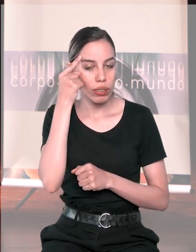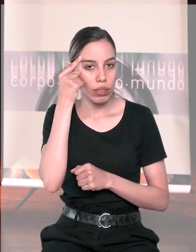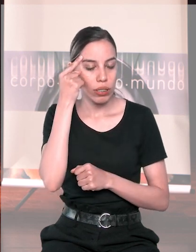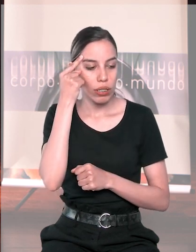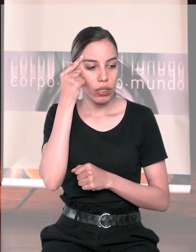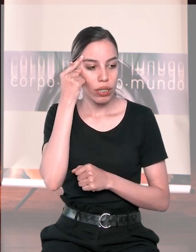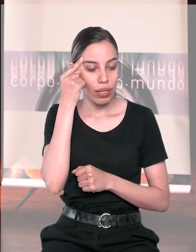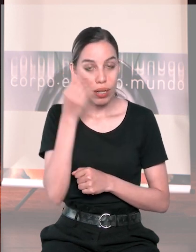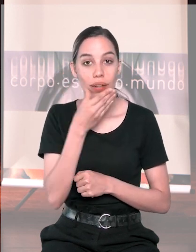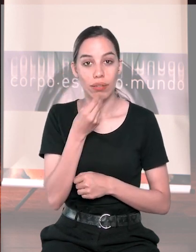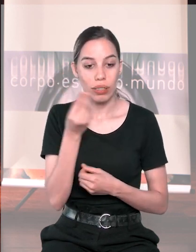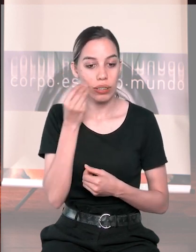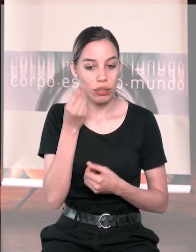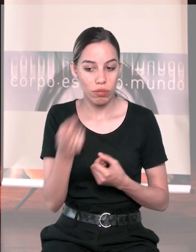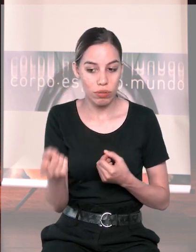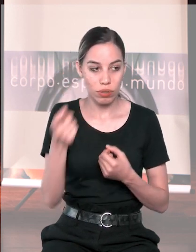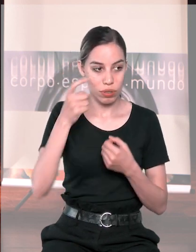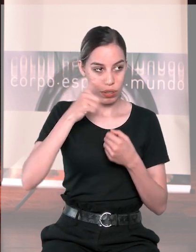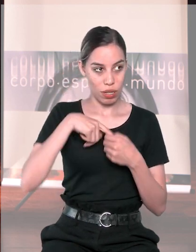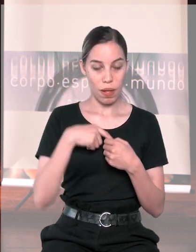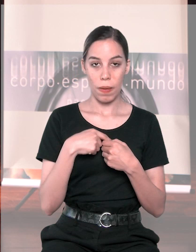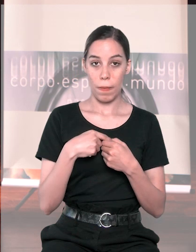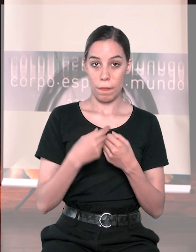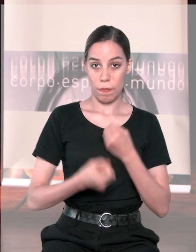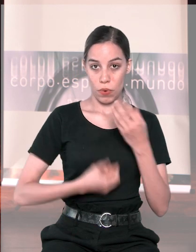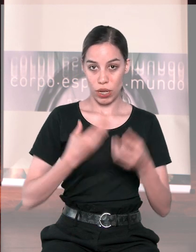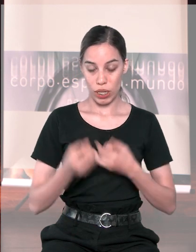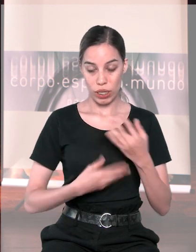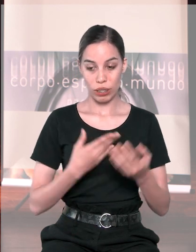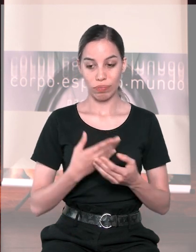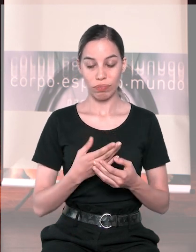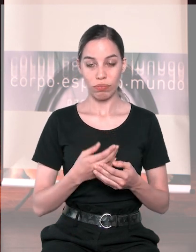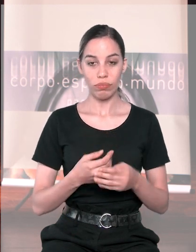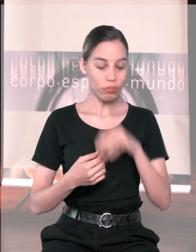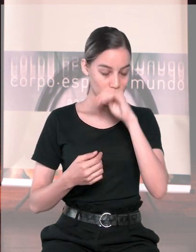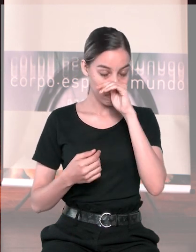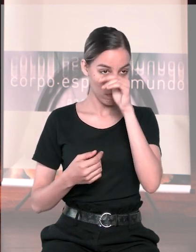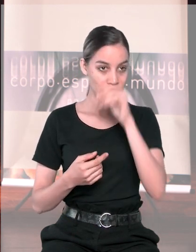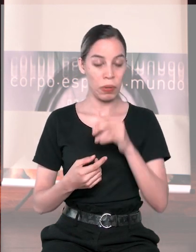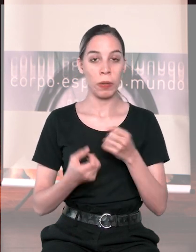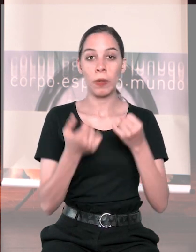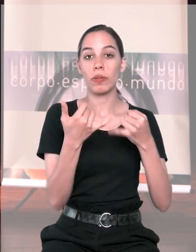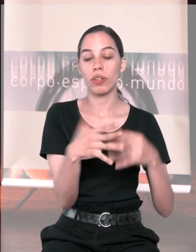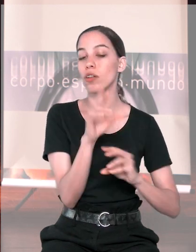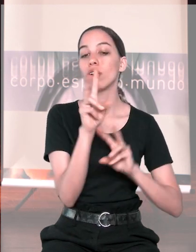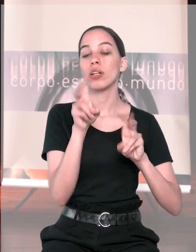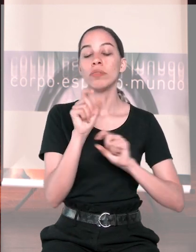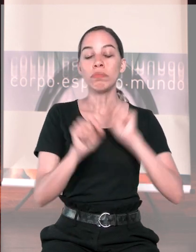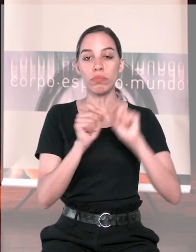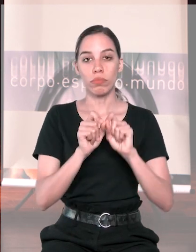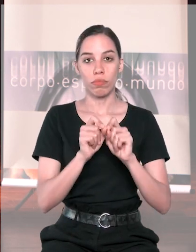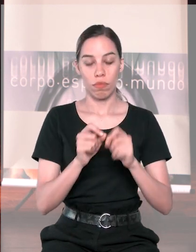pensamento. Ele vai retomar na poesia a partir de uma definição das mais famosas do século XX sobre o que é a